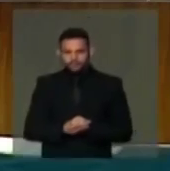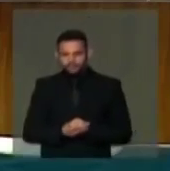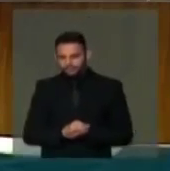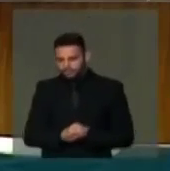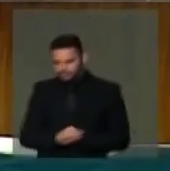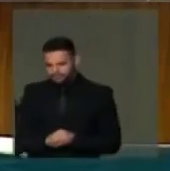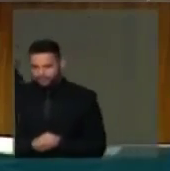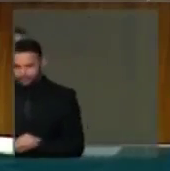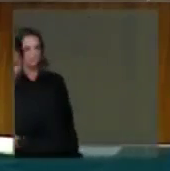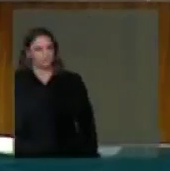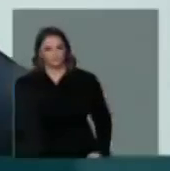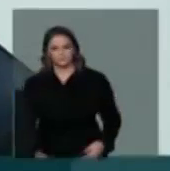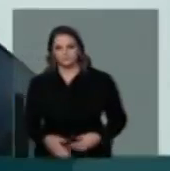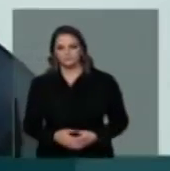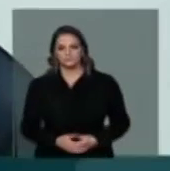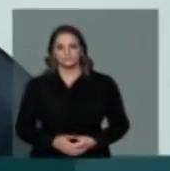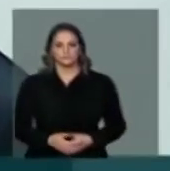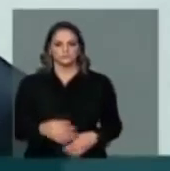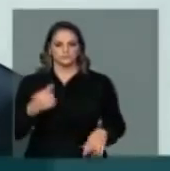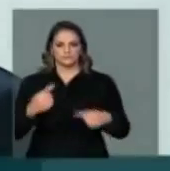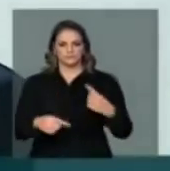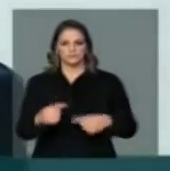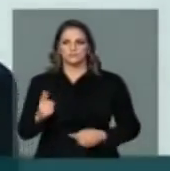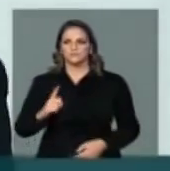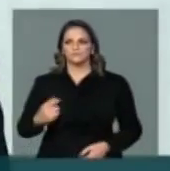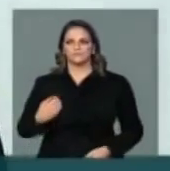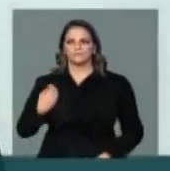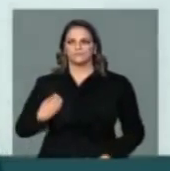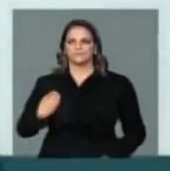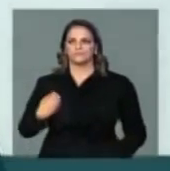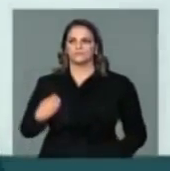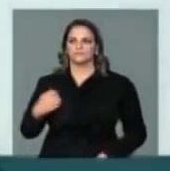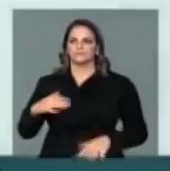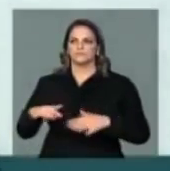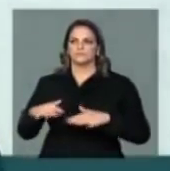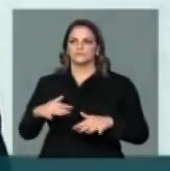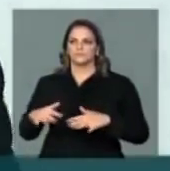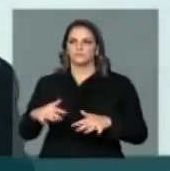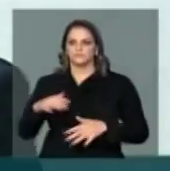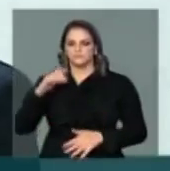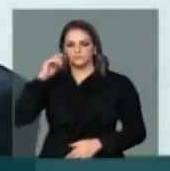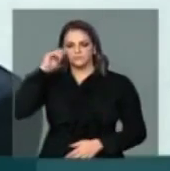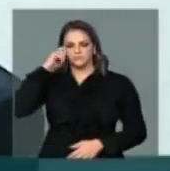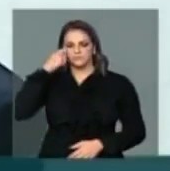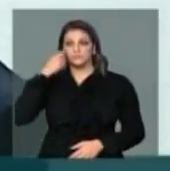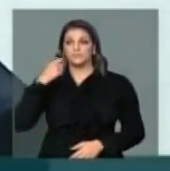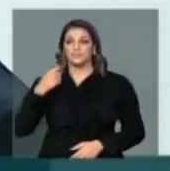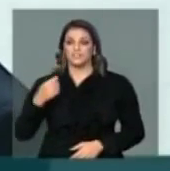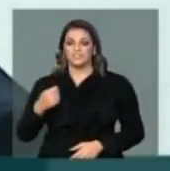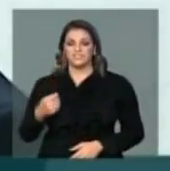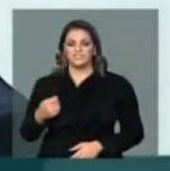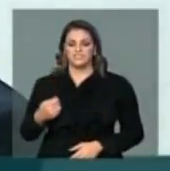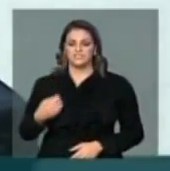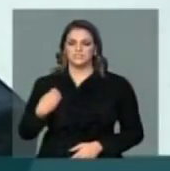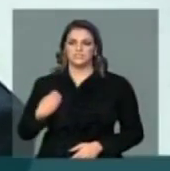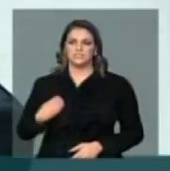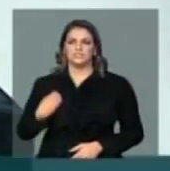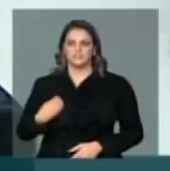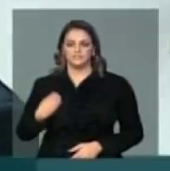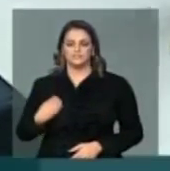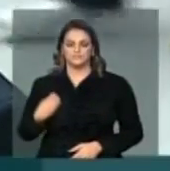que havia um debate cumulativamente realizado pelo movimento negro, por todos nós que participamos desse esforço para